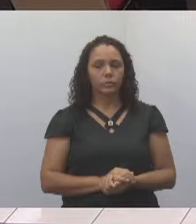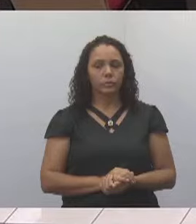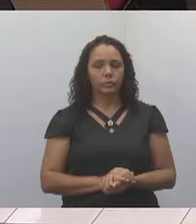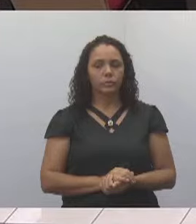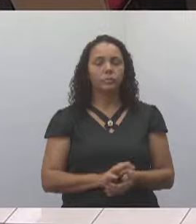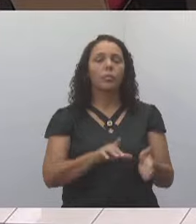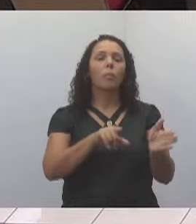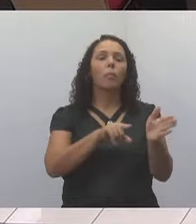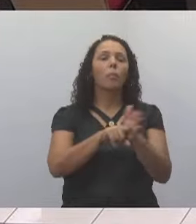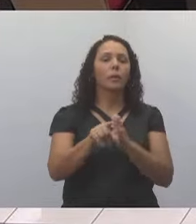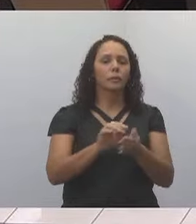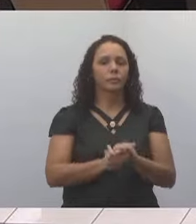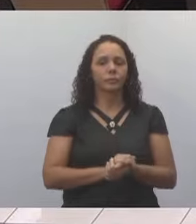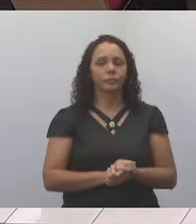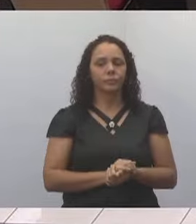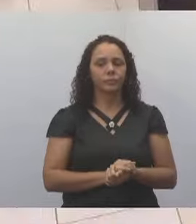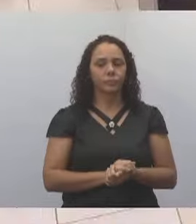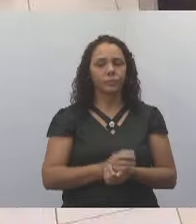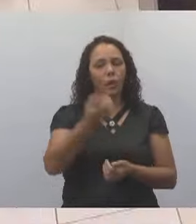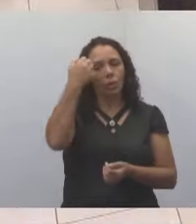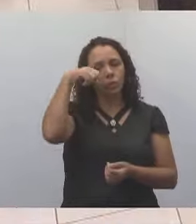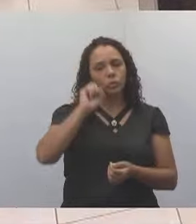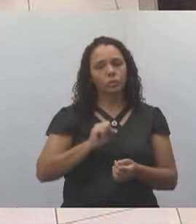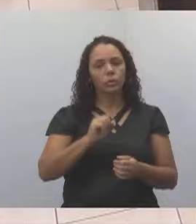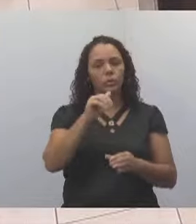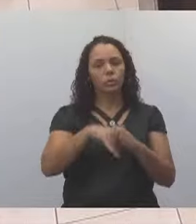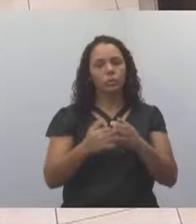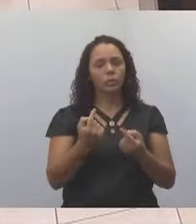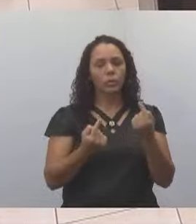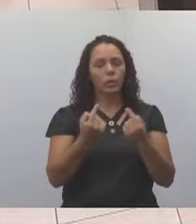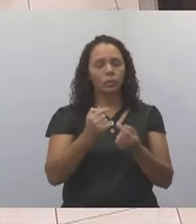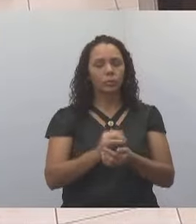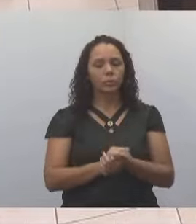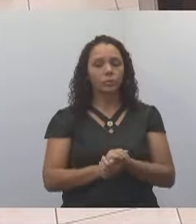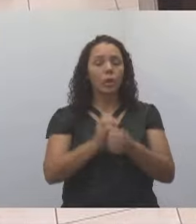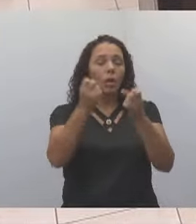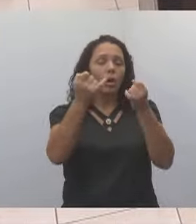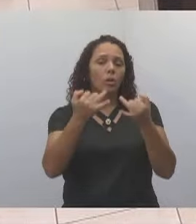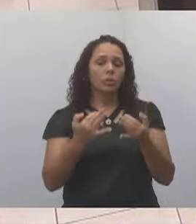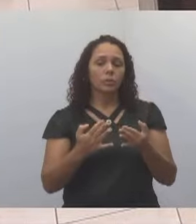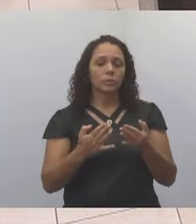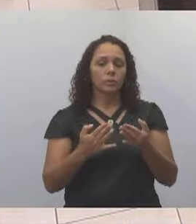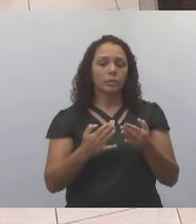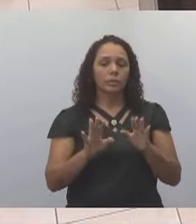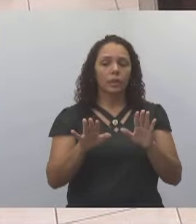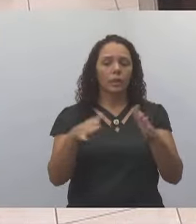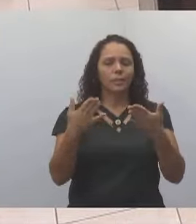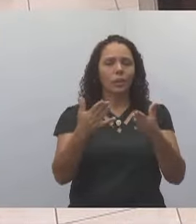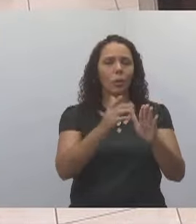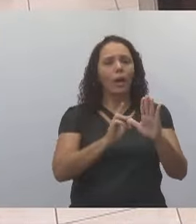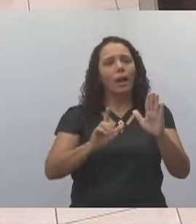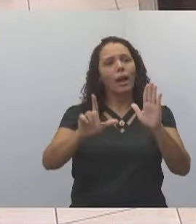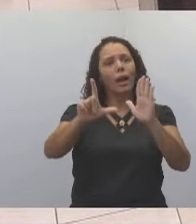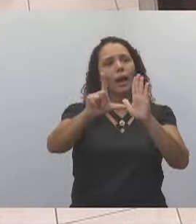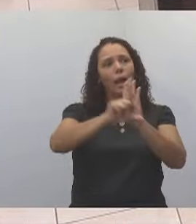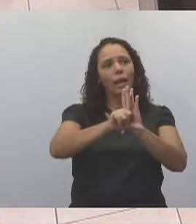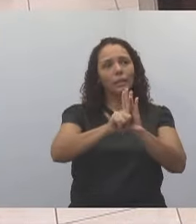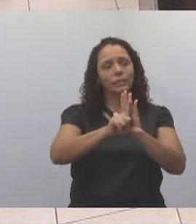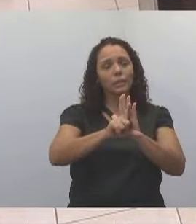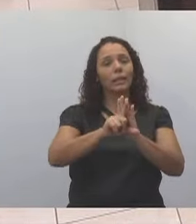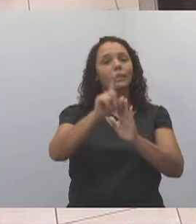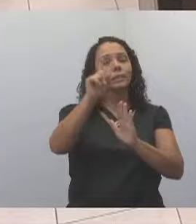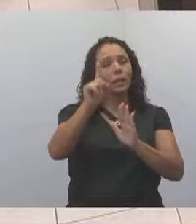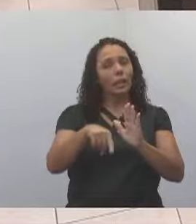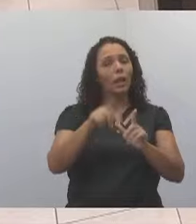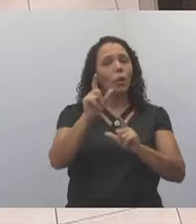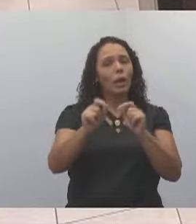Como voto, a vereadora Sônia Patas Amizade. Justificando meu voto, então, as leis, né, elas são justamente,